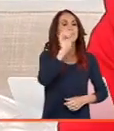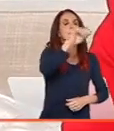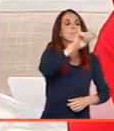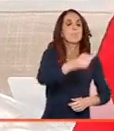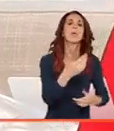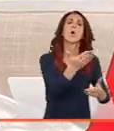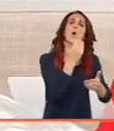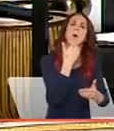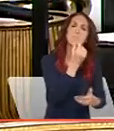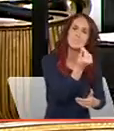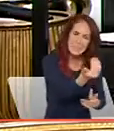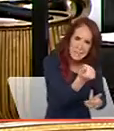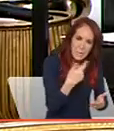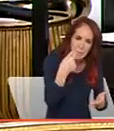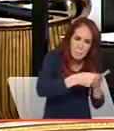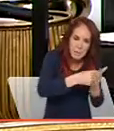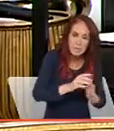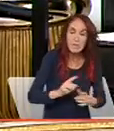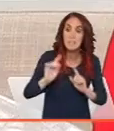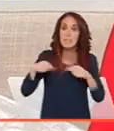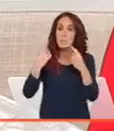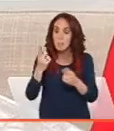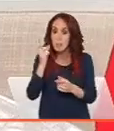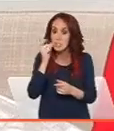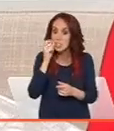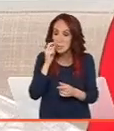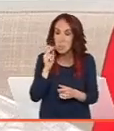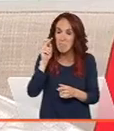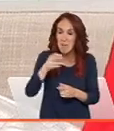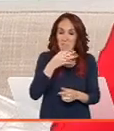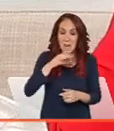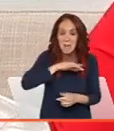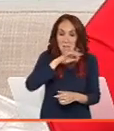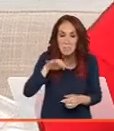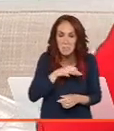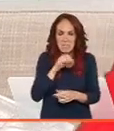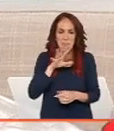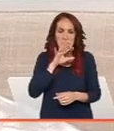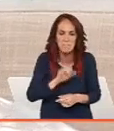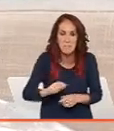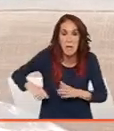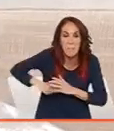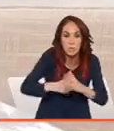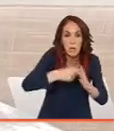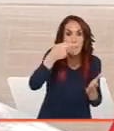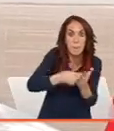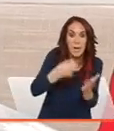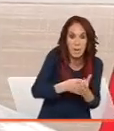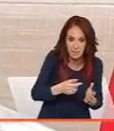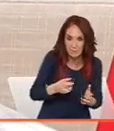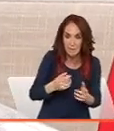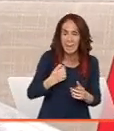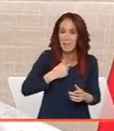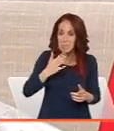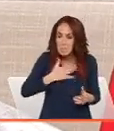para o trabalho, para filhas menores das pessoas, vale tudo. E porque nós descobrimos... A pressionar. Só que agora sabes, é que